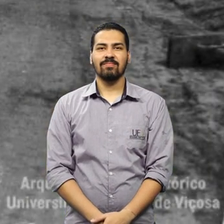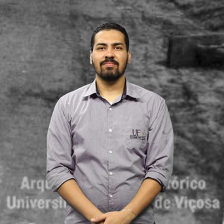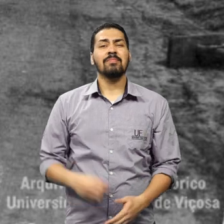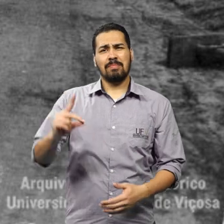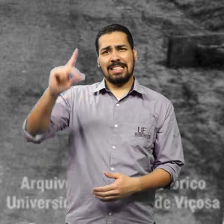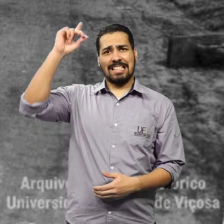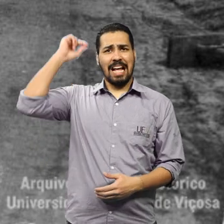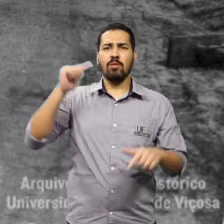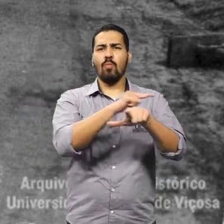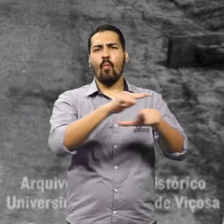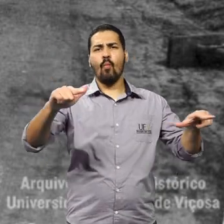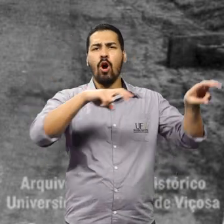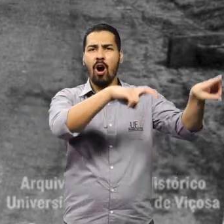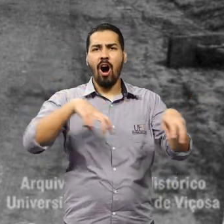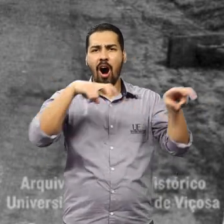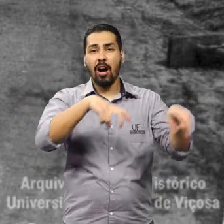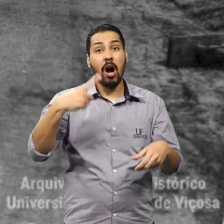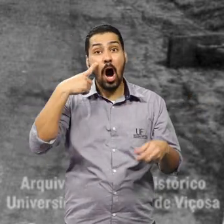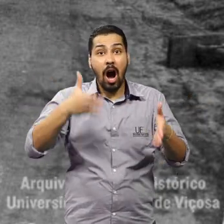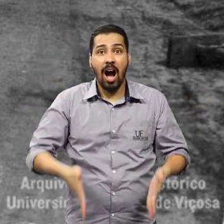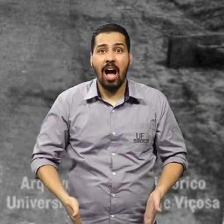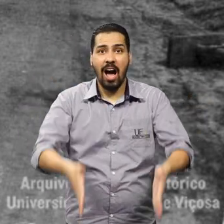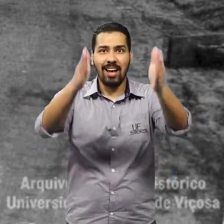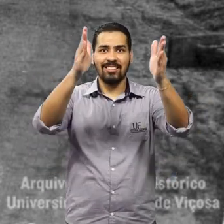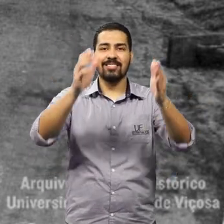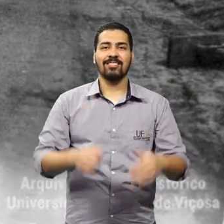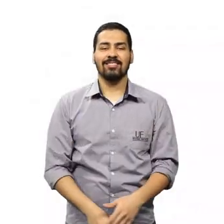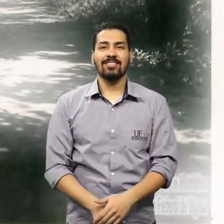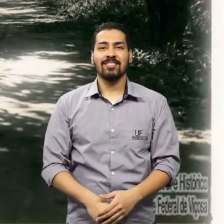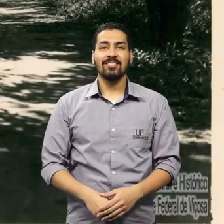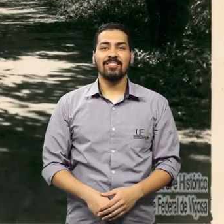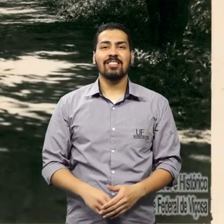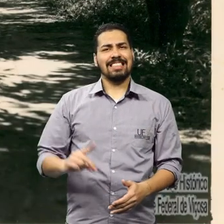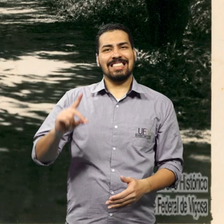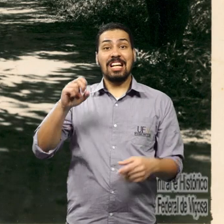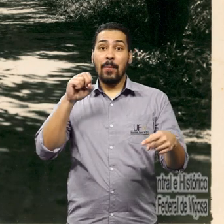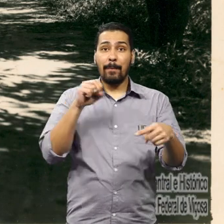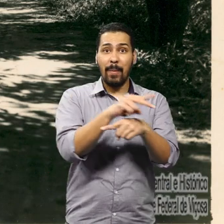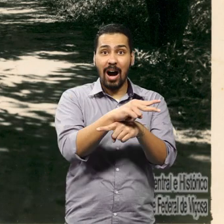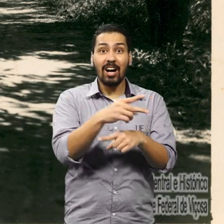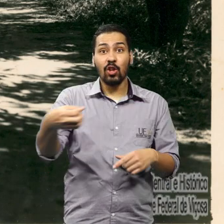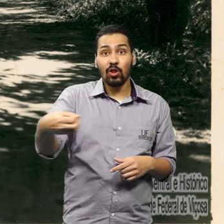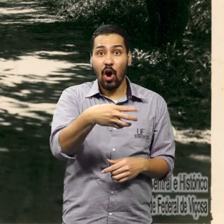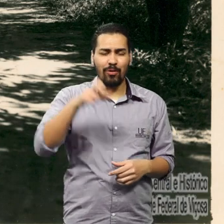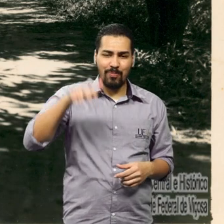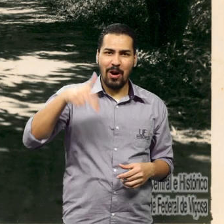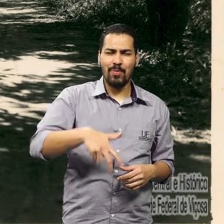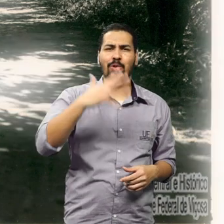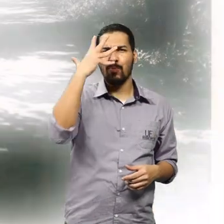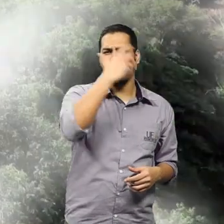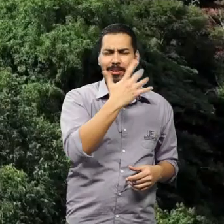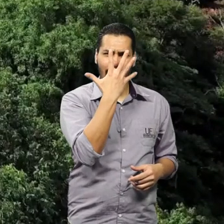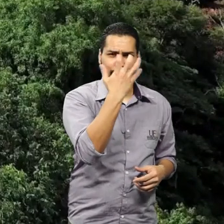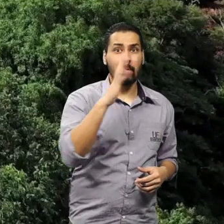Antigamente isso aqui era tudo terra. Olha só a reta da UFV novinha. Todo calouro se apaixona por ela quando chega, mas só até